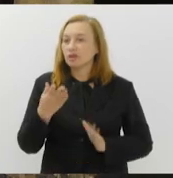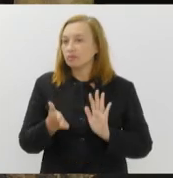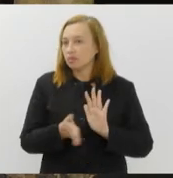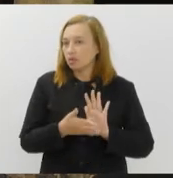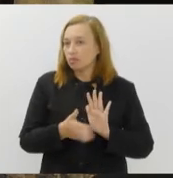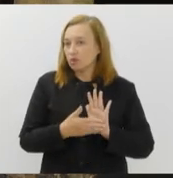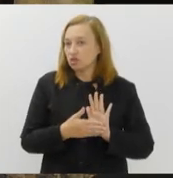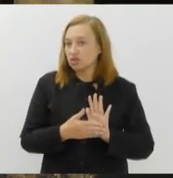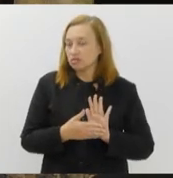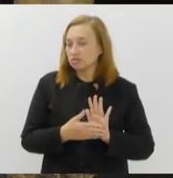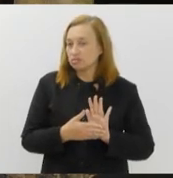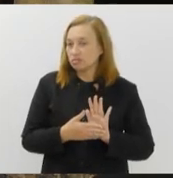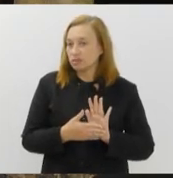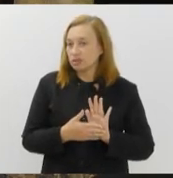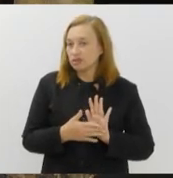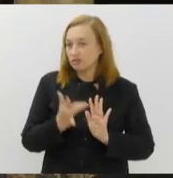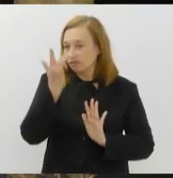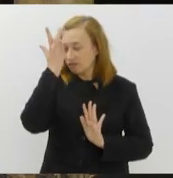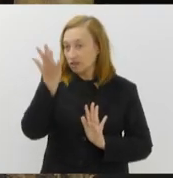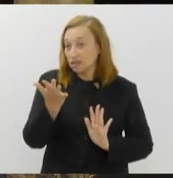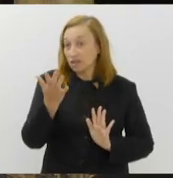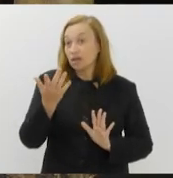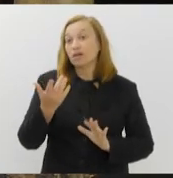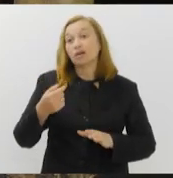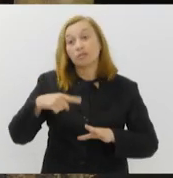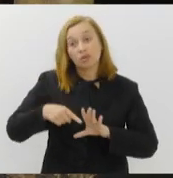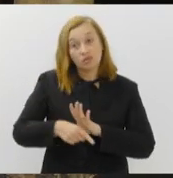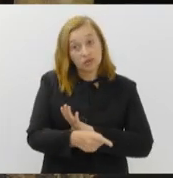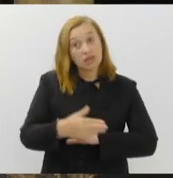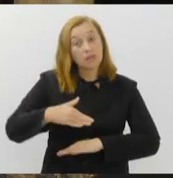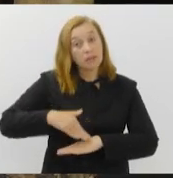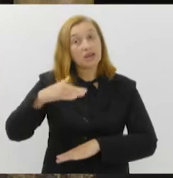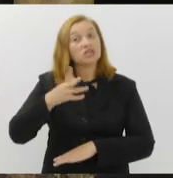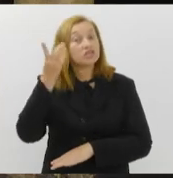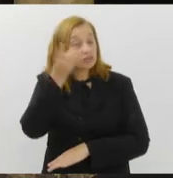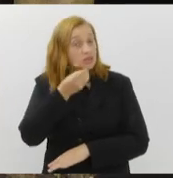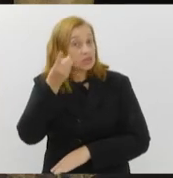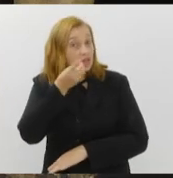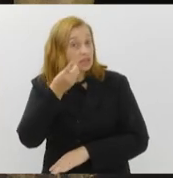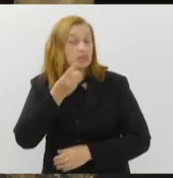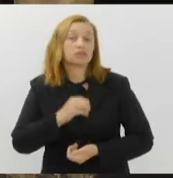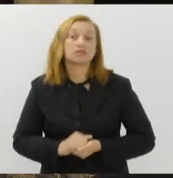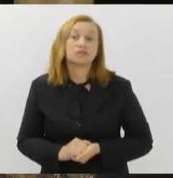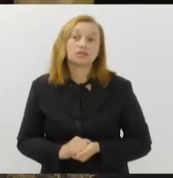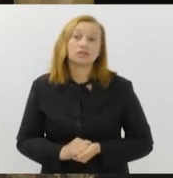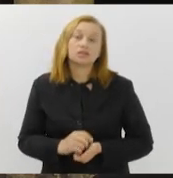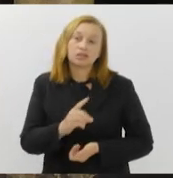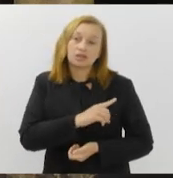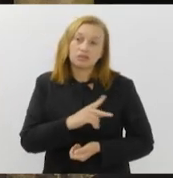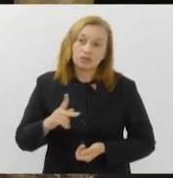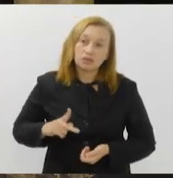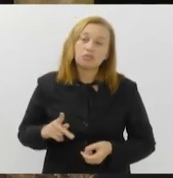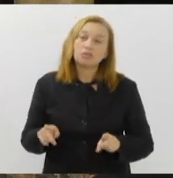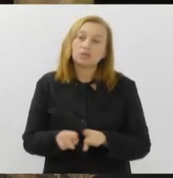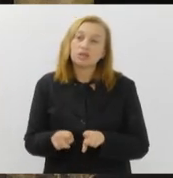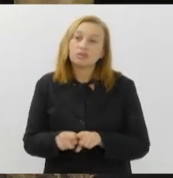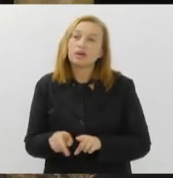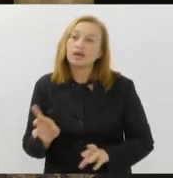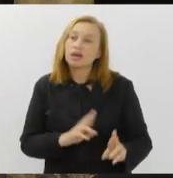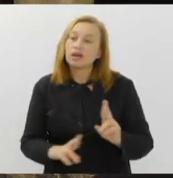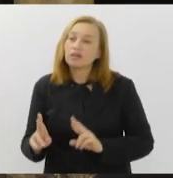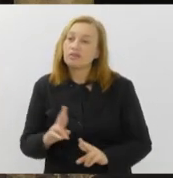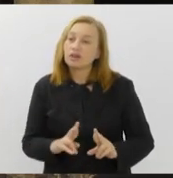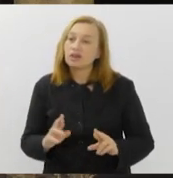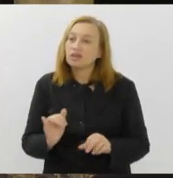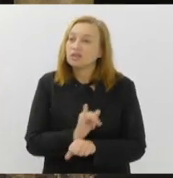prática, nós precisamos aprofundar muito mais, deputadas, né? A Defensoria Pública também, com relação a que medidas